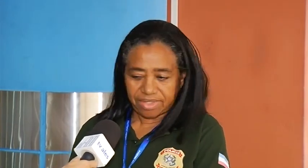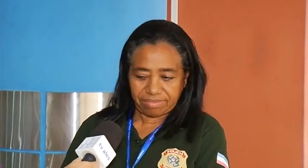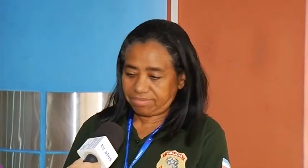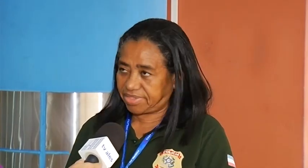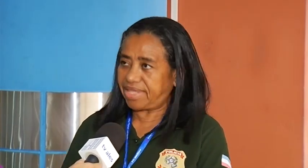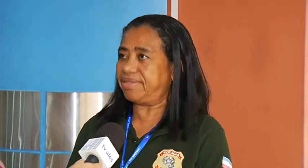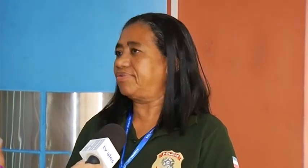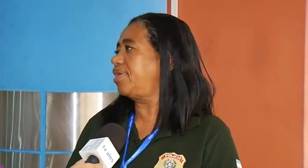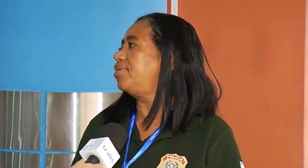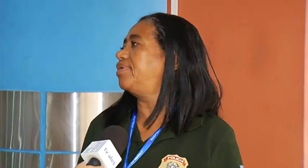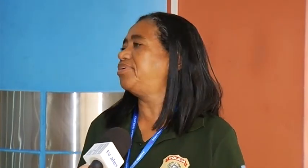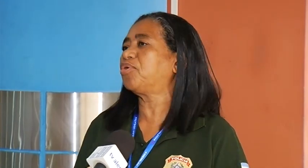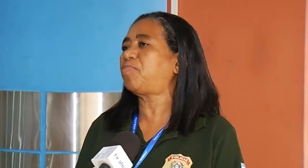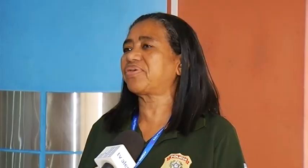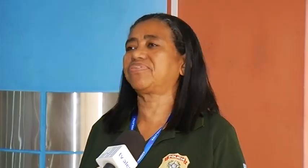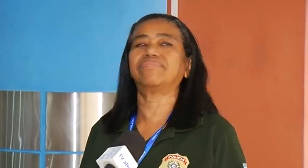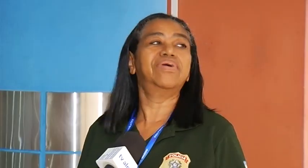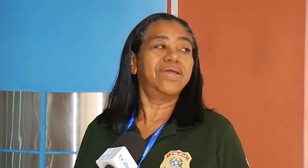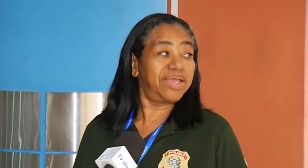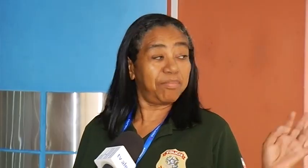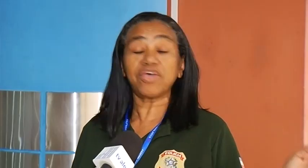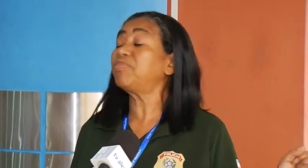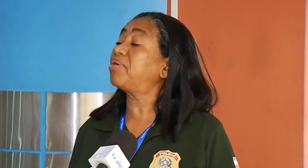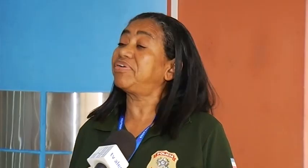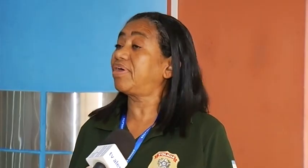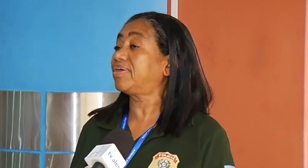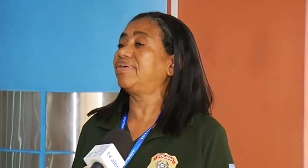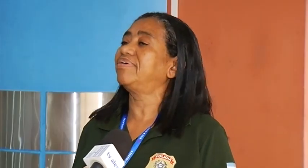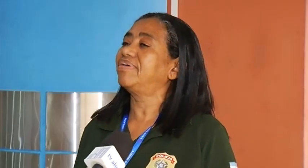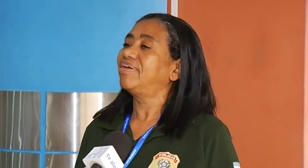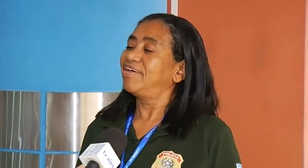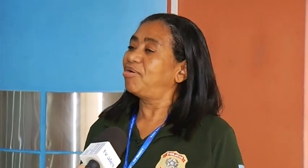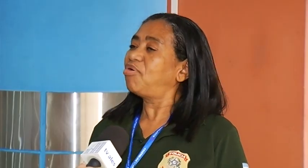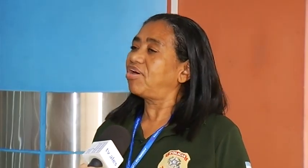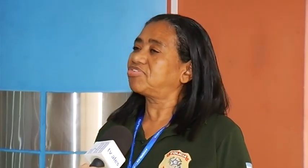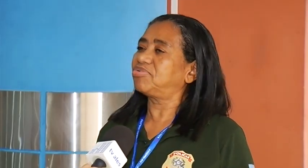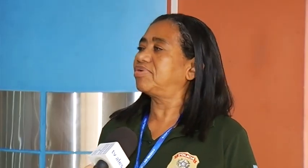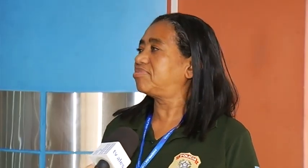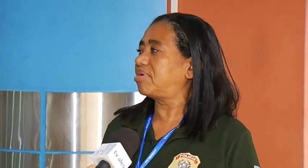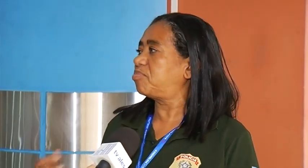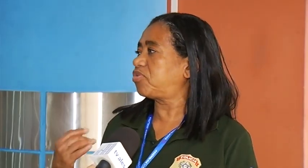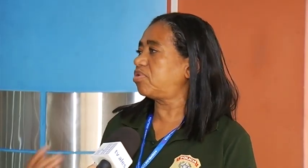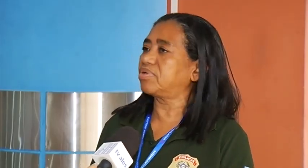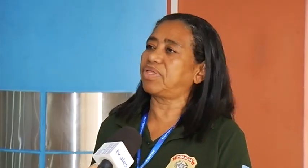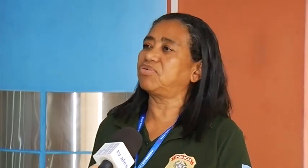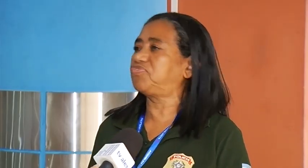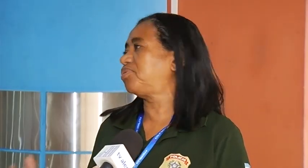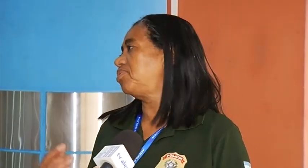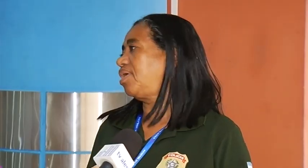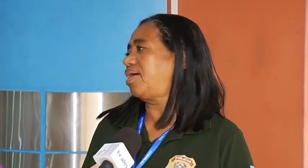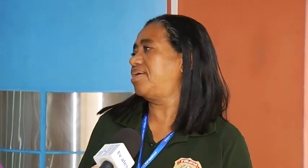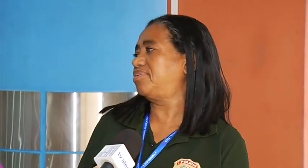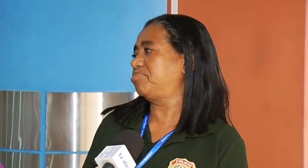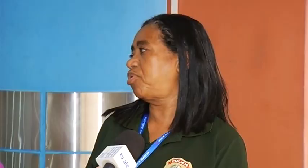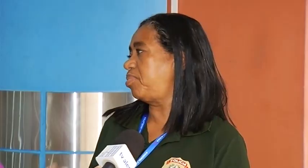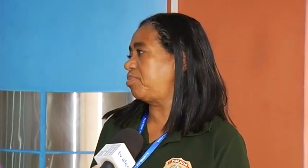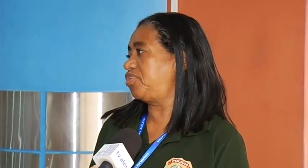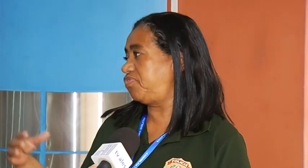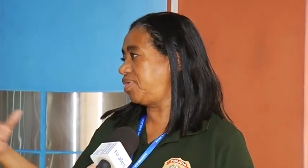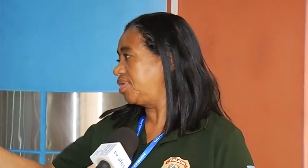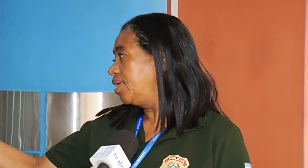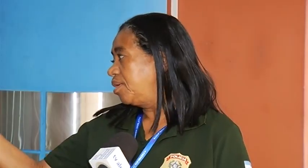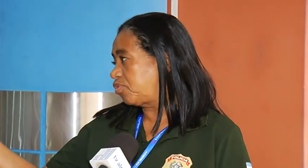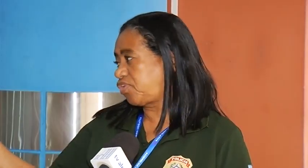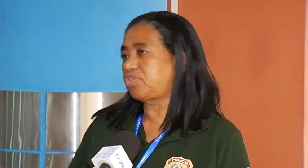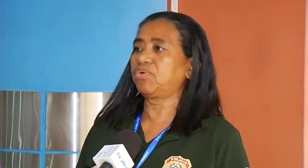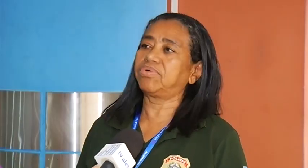aquele dia inteirinho, né, de ocupação. E a mesma coisa é aqui. Eu gosto quando tem uma pessoa que tem uma dificuldade, um problema